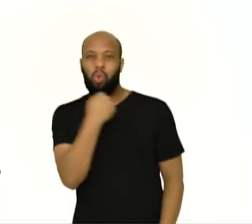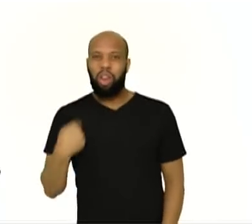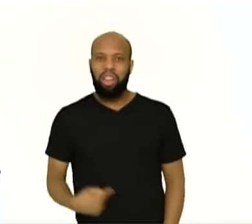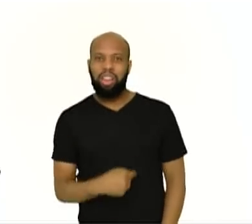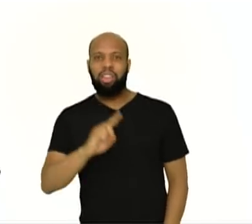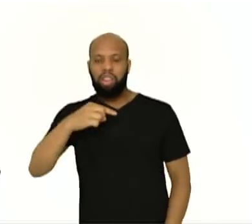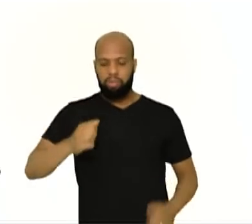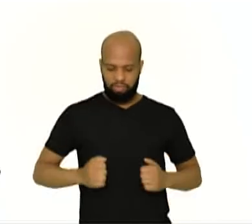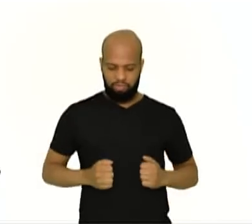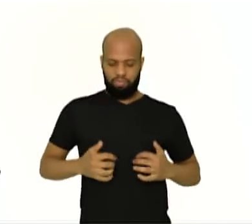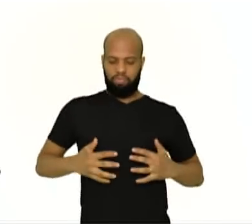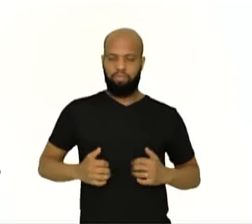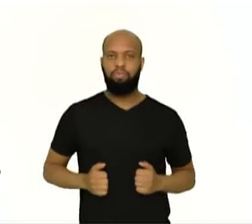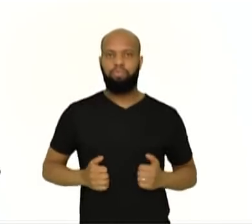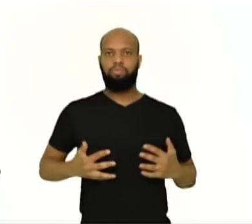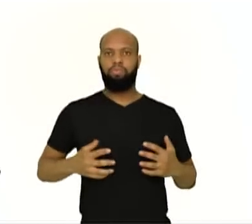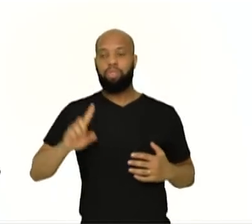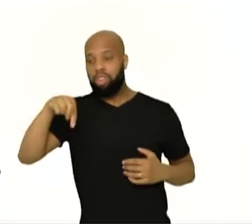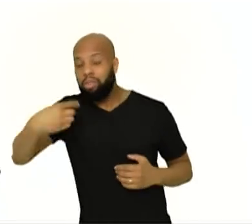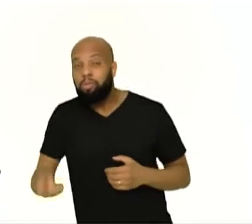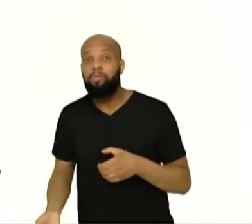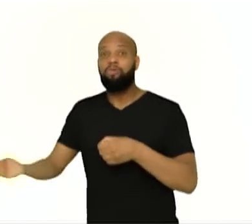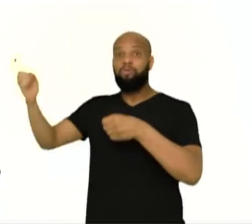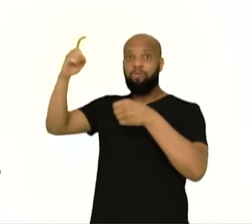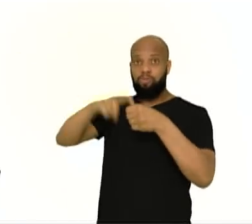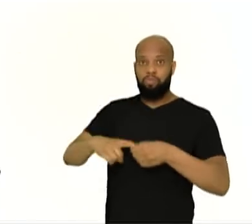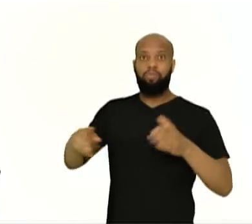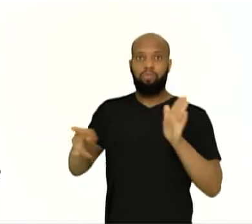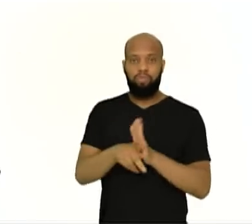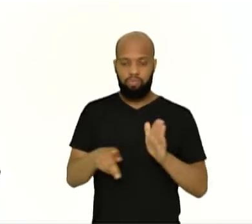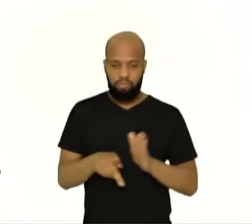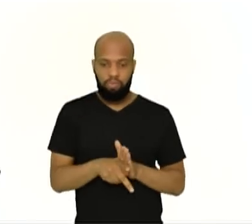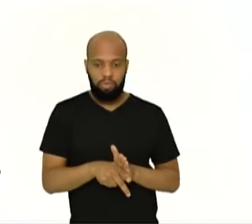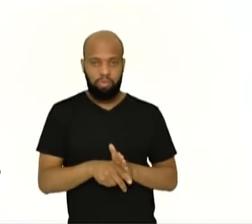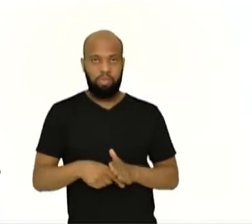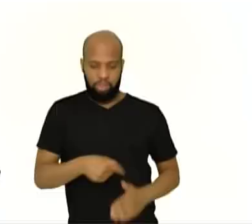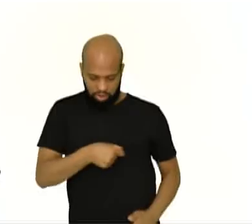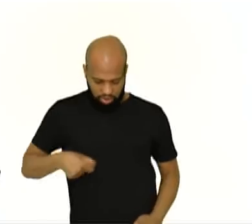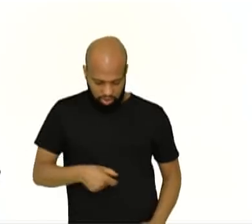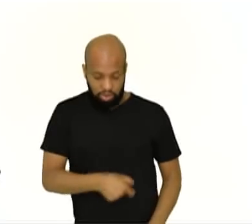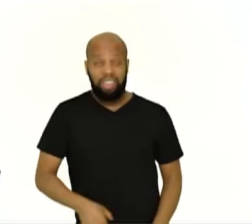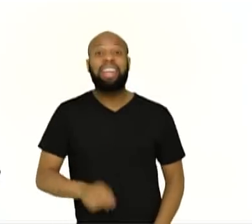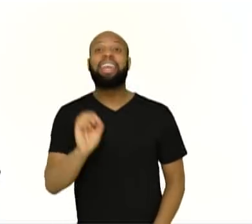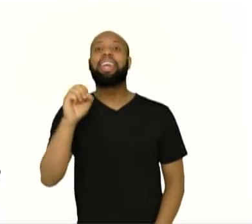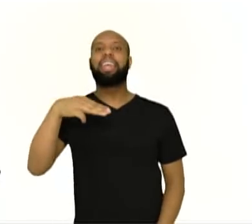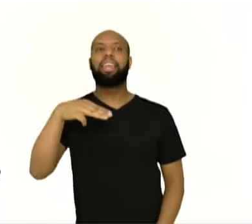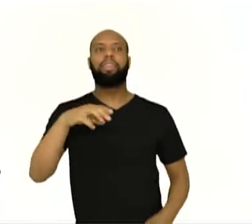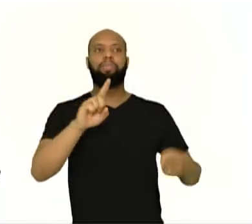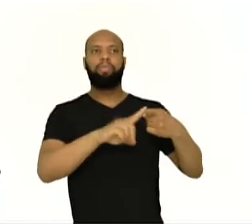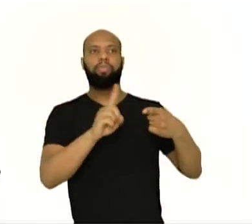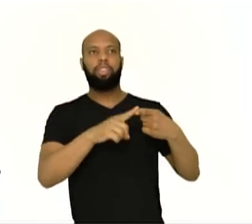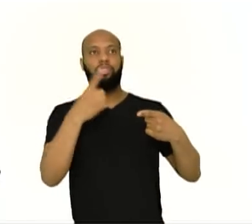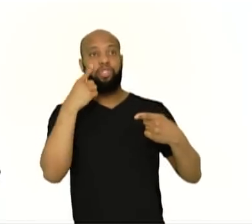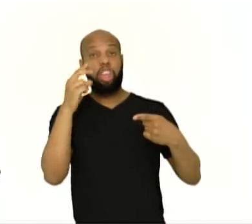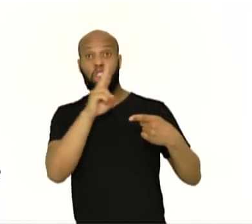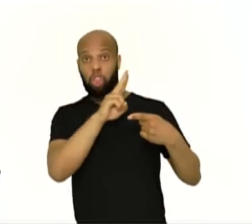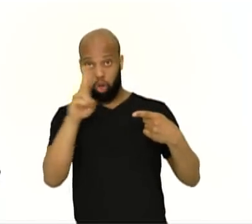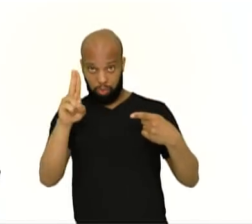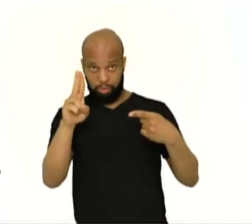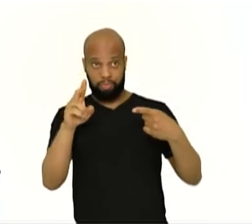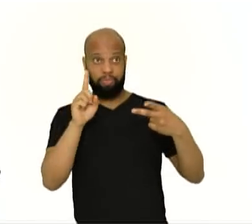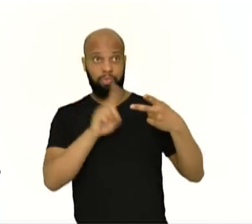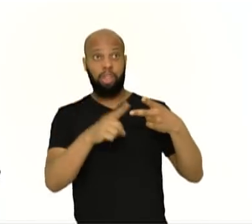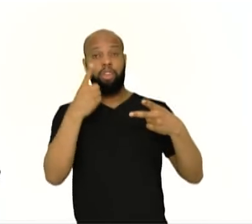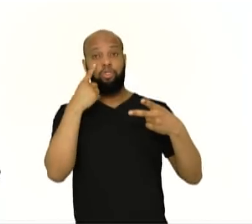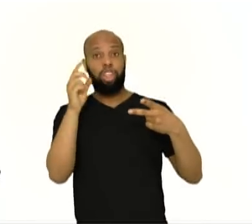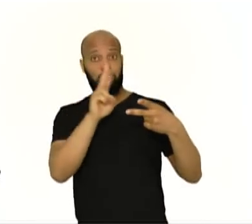para o respiratório e volta para o sistema digestivo, é quem? Letra A, Ascaris.